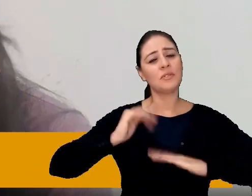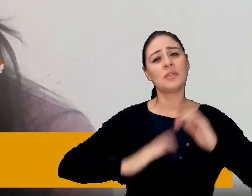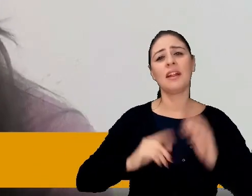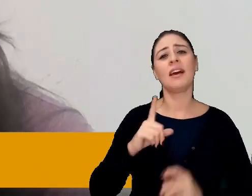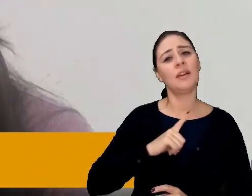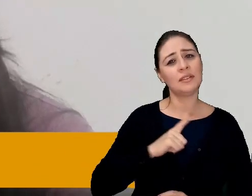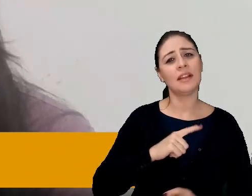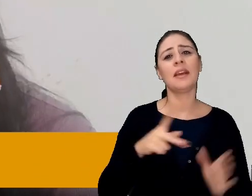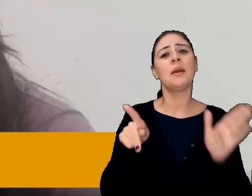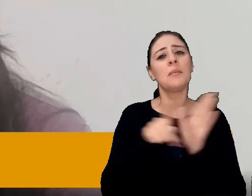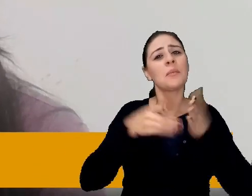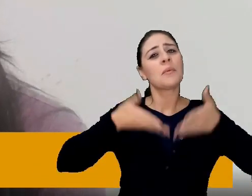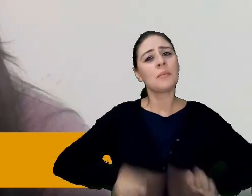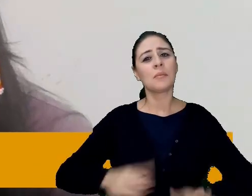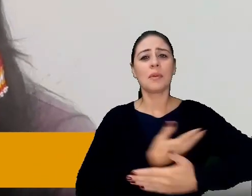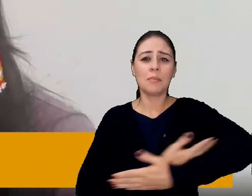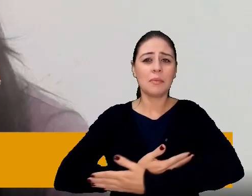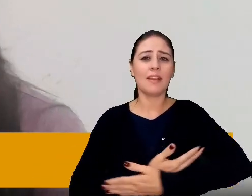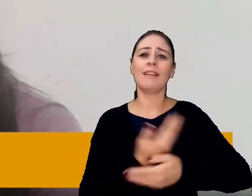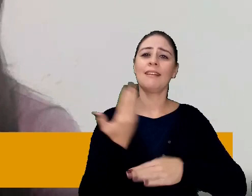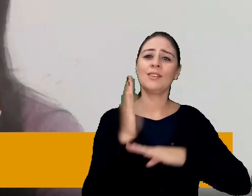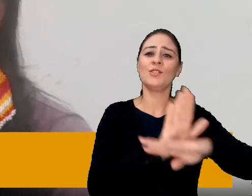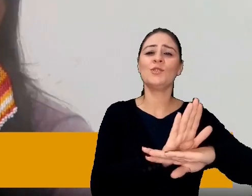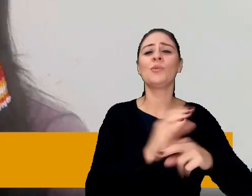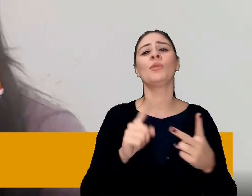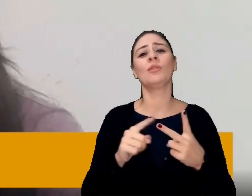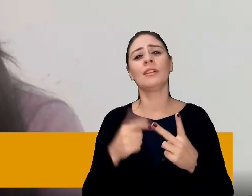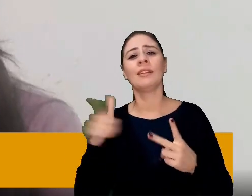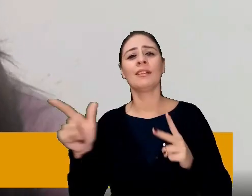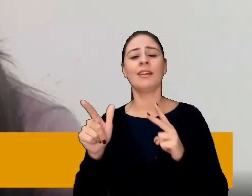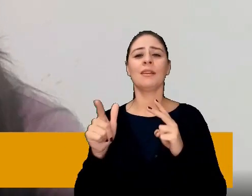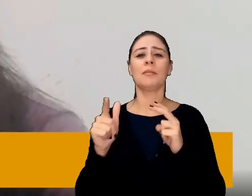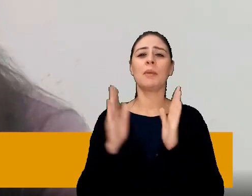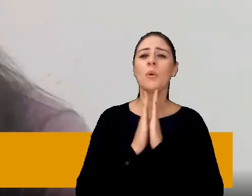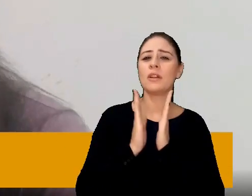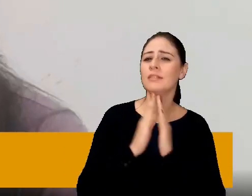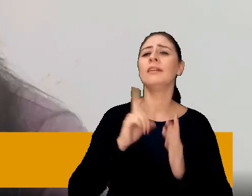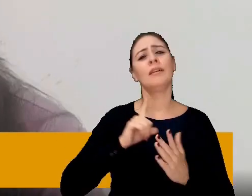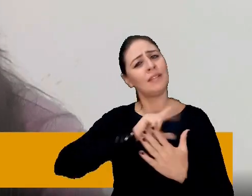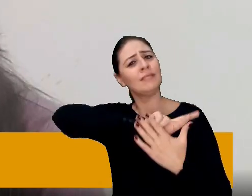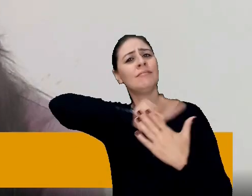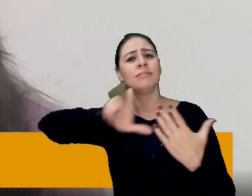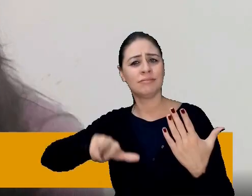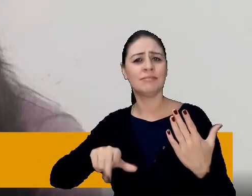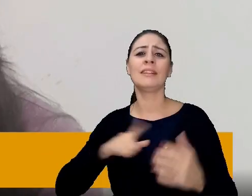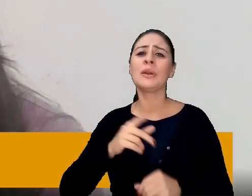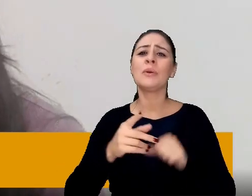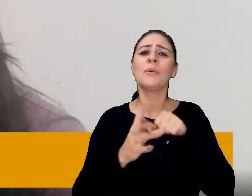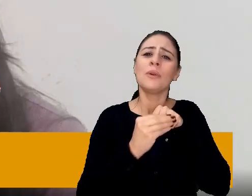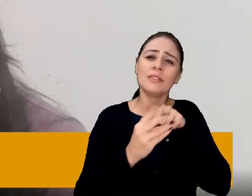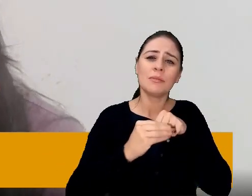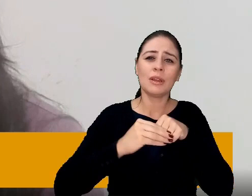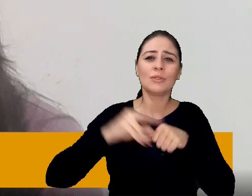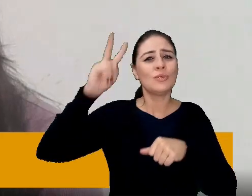tem, porque as bezedeiras estão aí, as parteiras estão aí, as rezadeiras estão aí, comprovando há milênios, conhecimentos